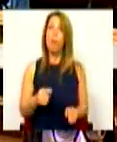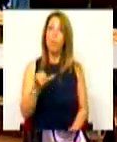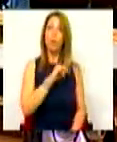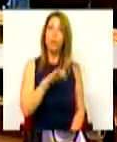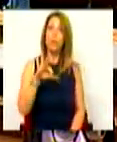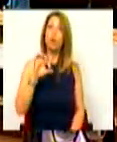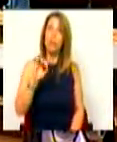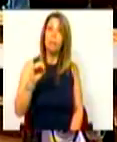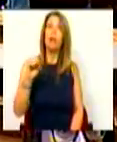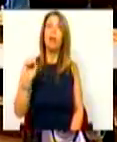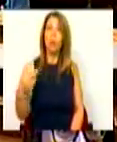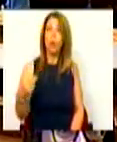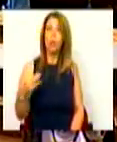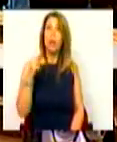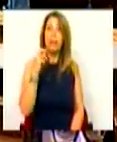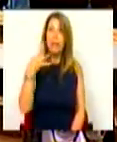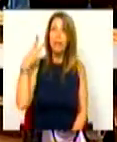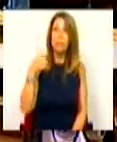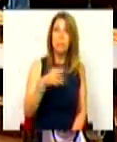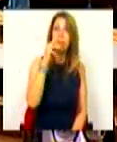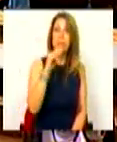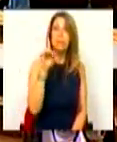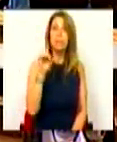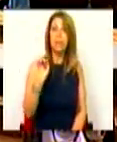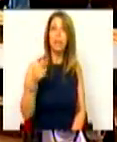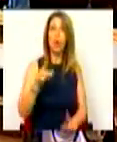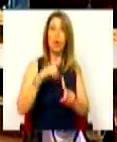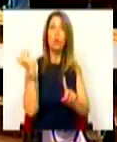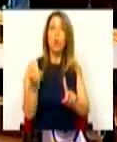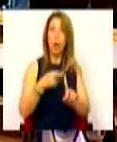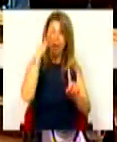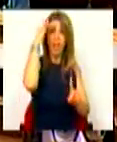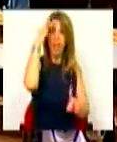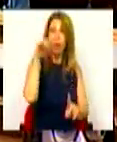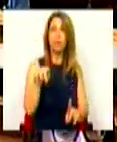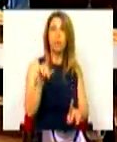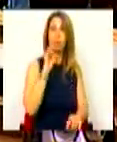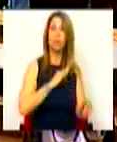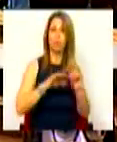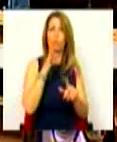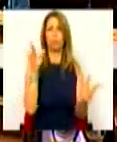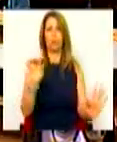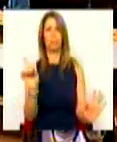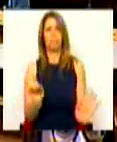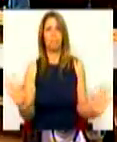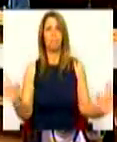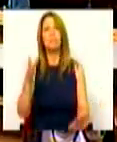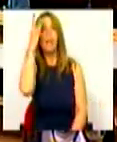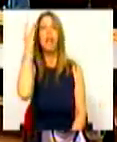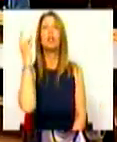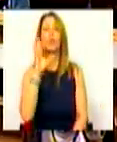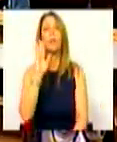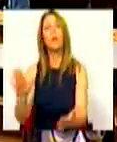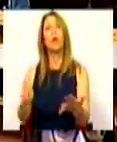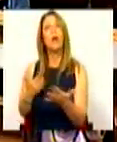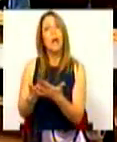280 euros, 3.360 euros por ano. Que ilusão é esta, Sr. Deputado? E em Setúbal, dar-lhe este exemplo que acho que